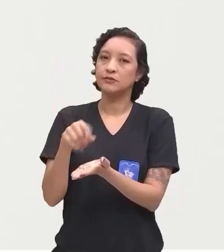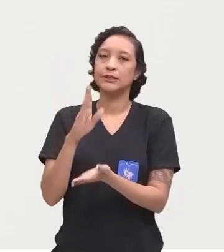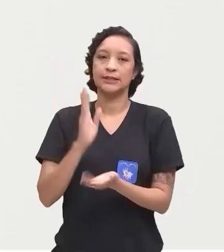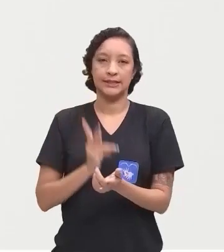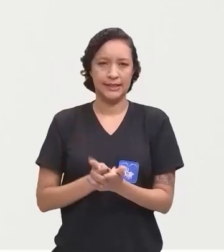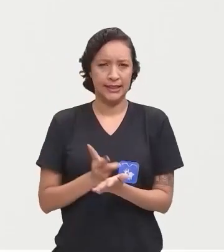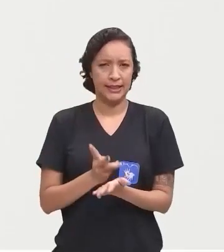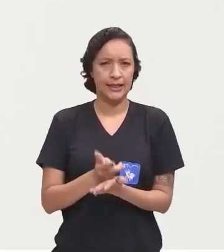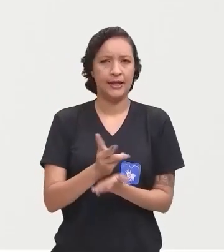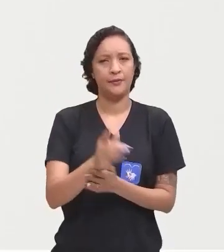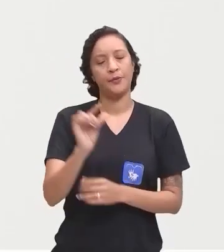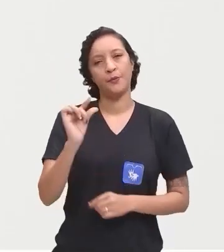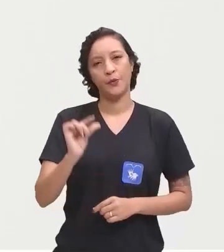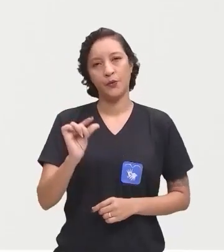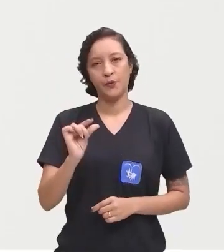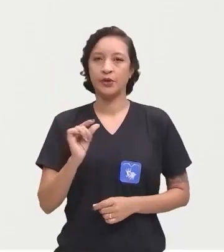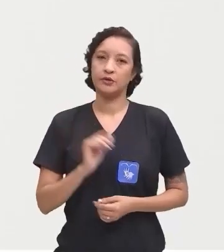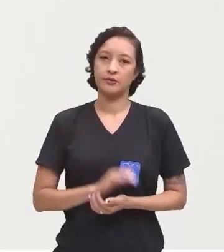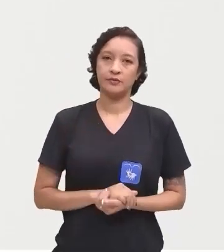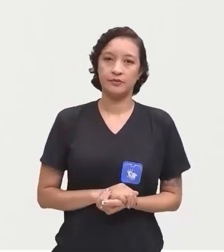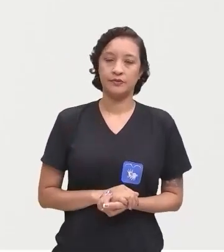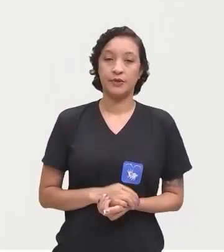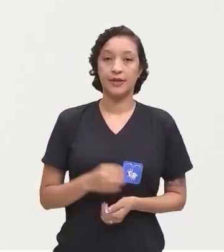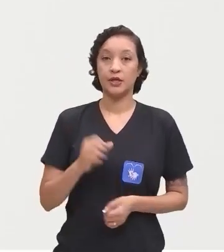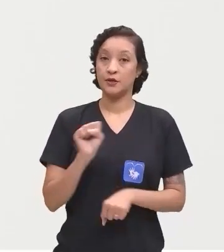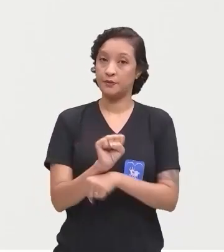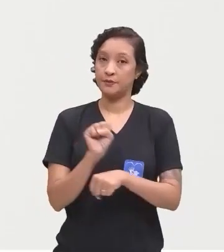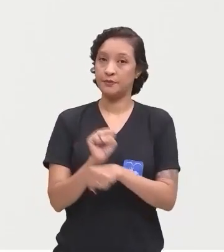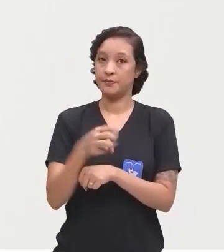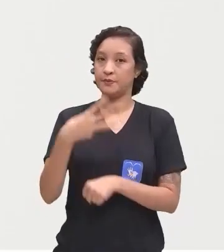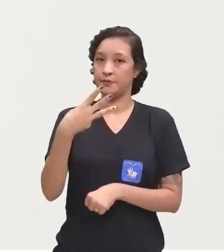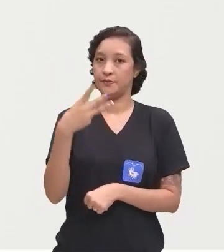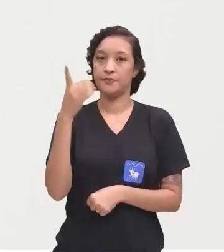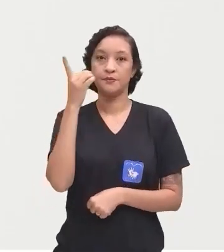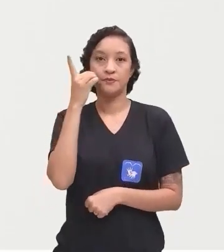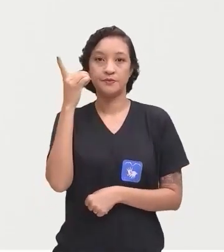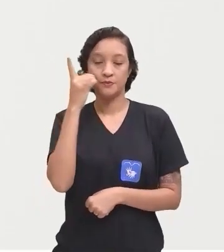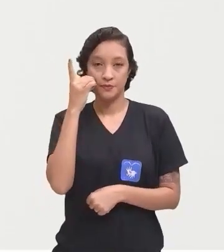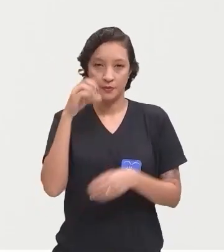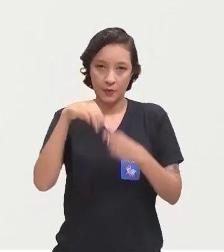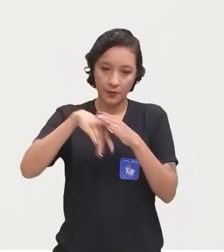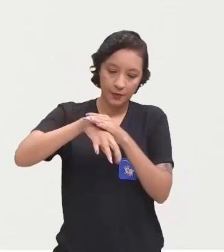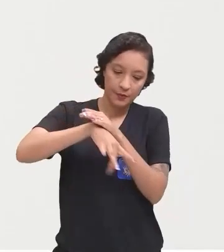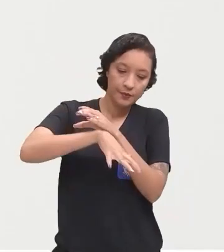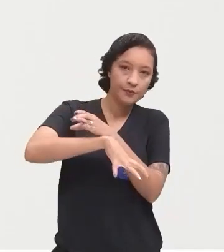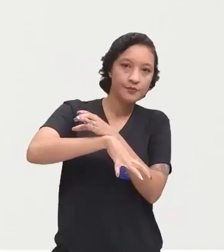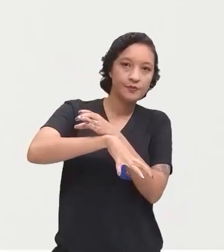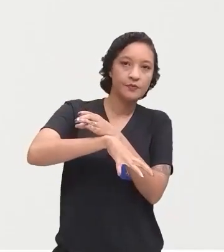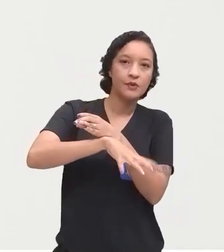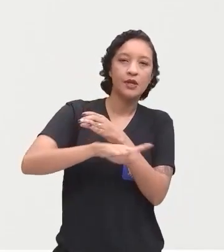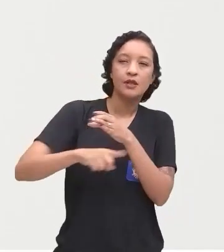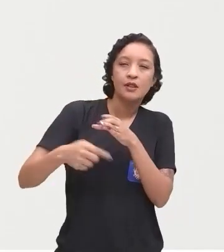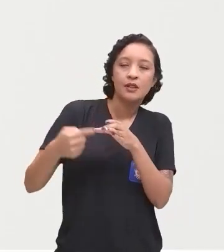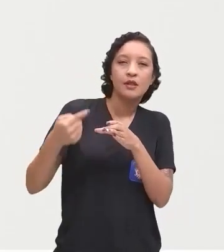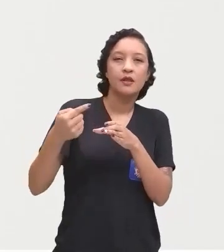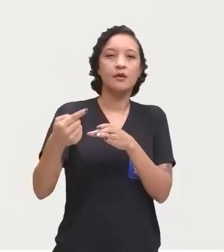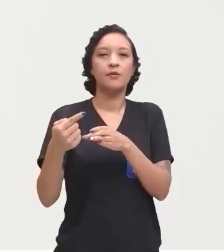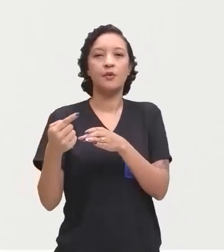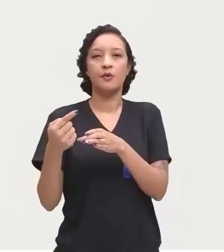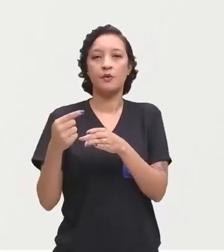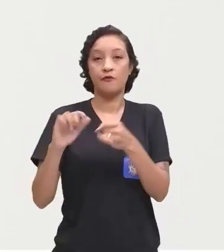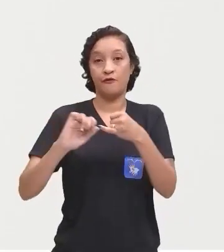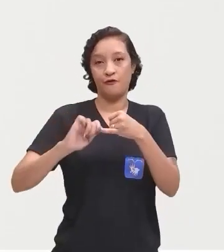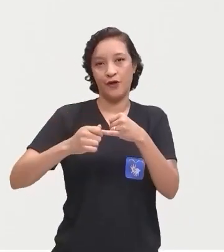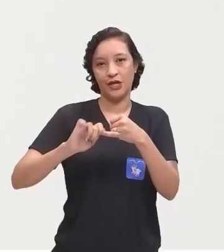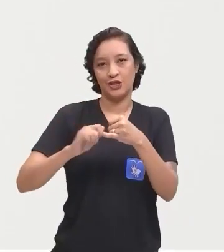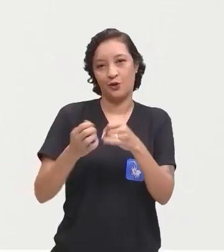aos pouquinhos. E aí, em 3 dias, a raiz irá aparecer. E um pouco mais tarde, seu feijão vai